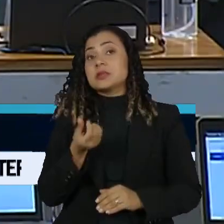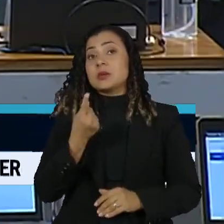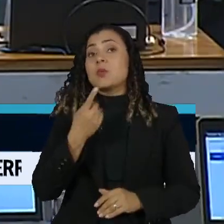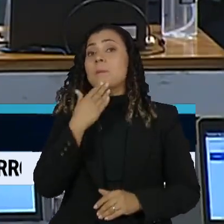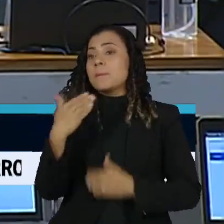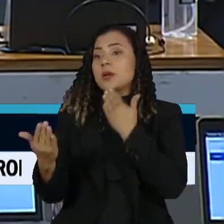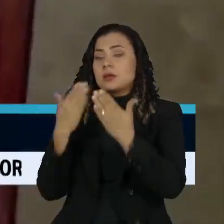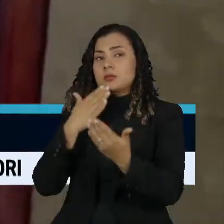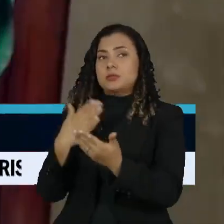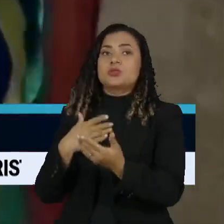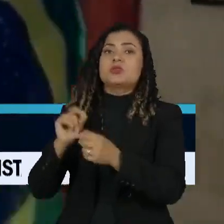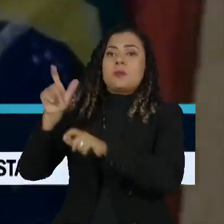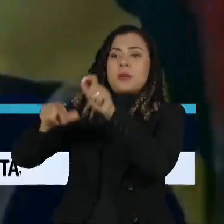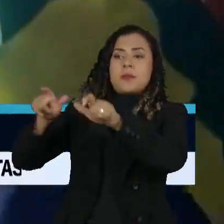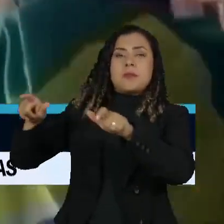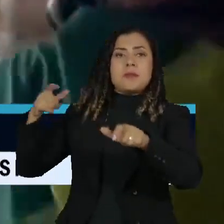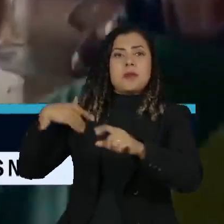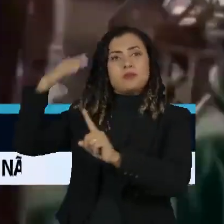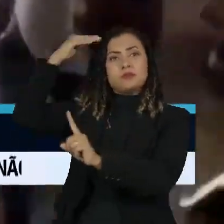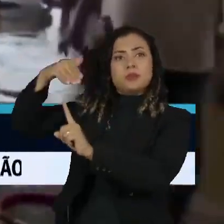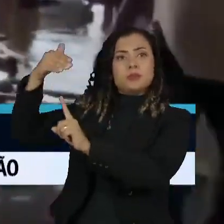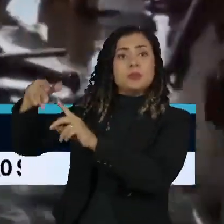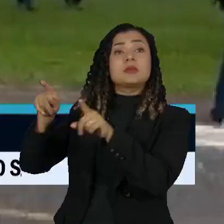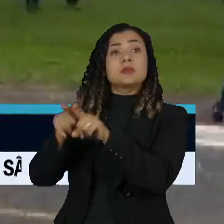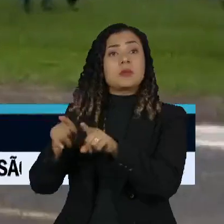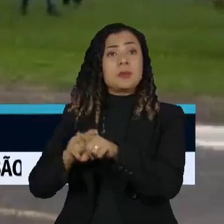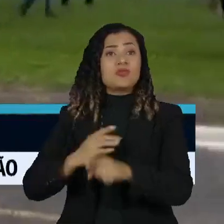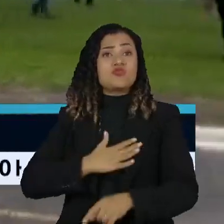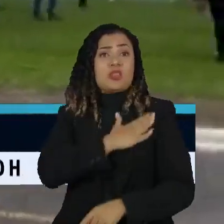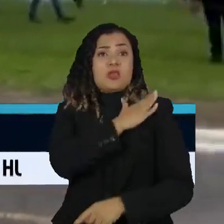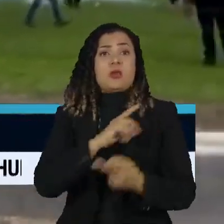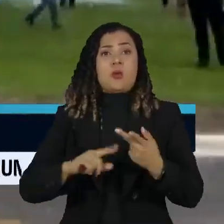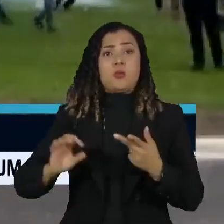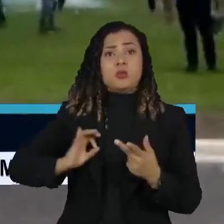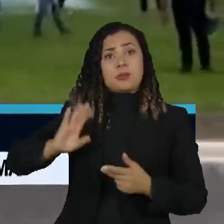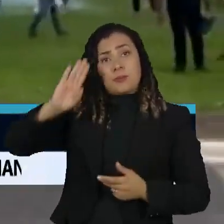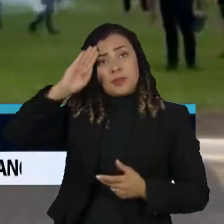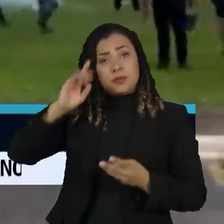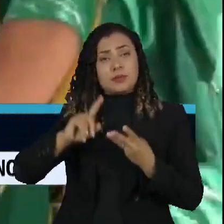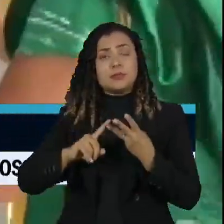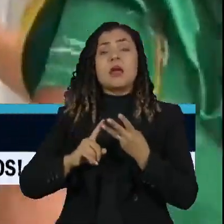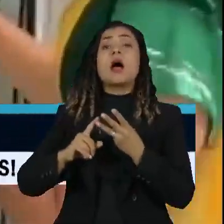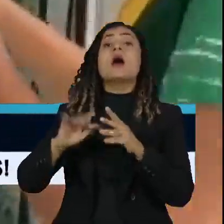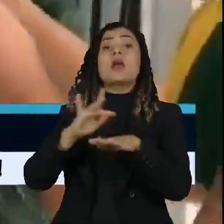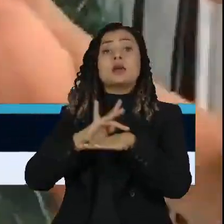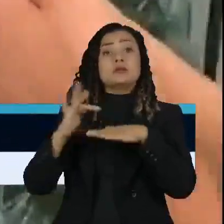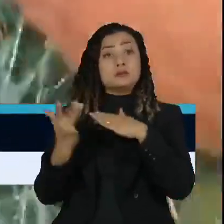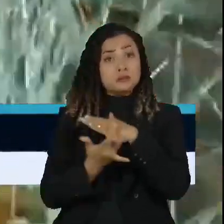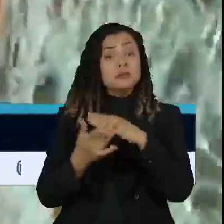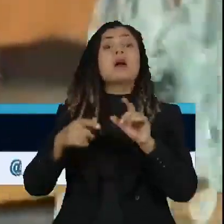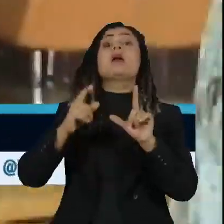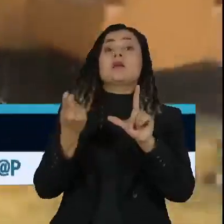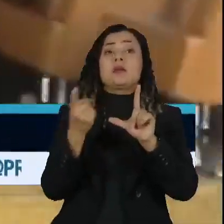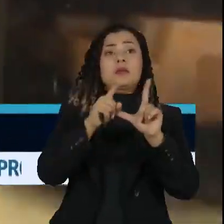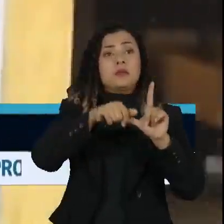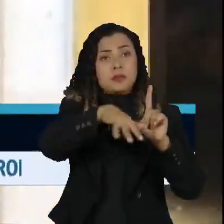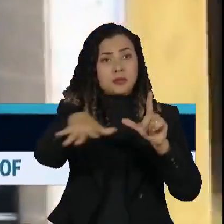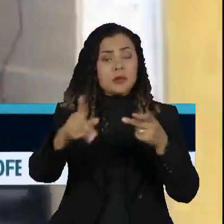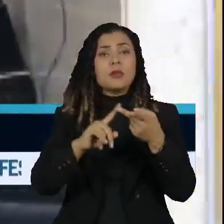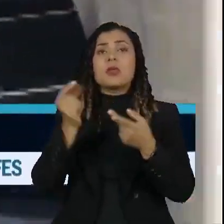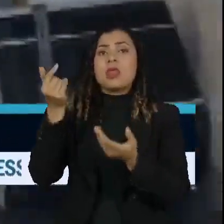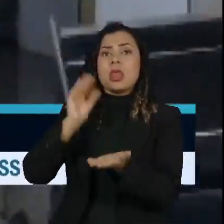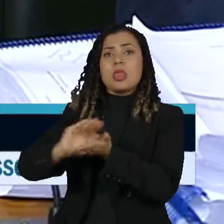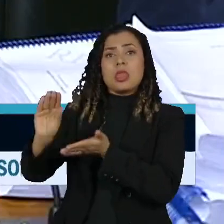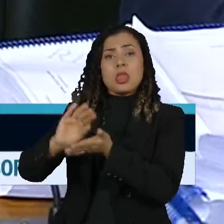de indiciamento. Entre eles estão generais, policiais militares, influenciadores digitais, financiadores